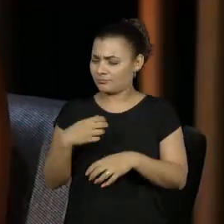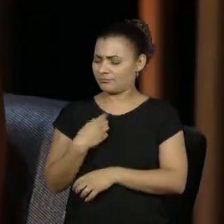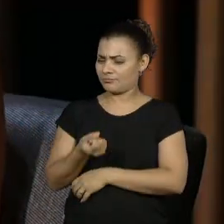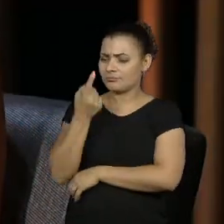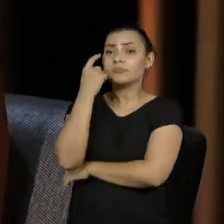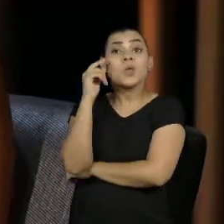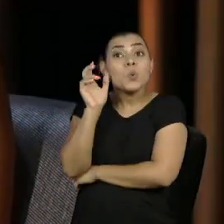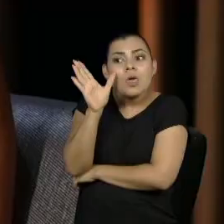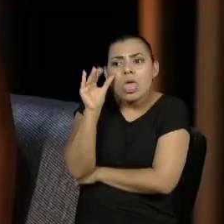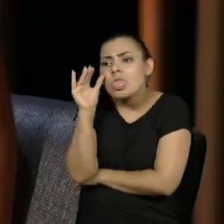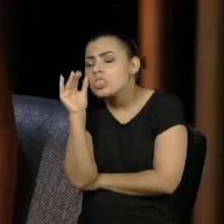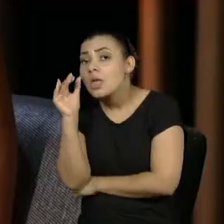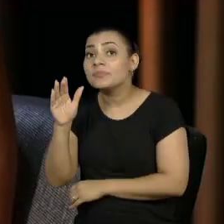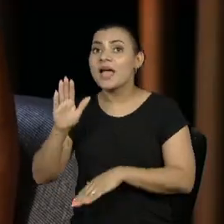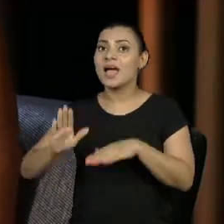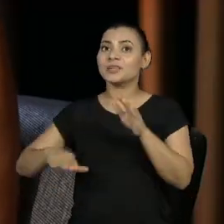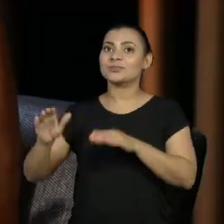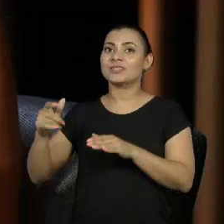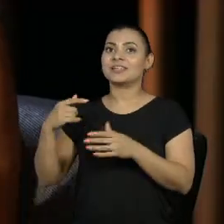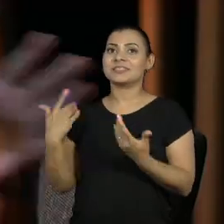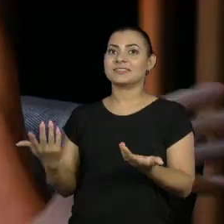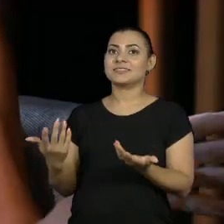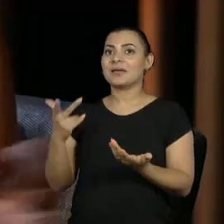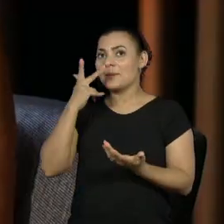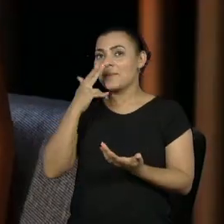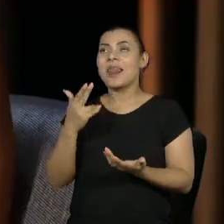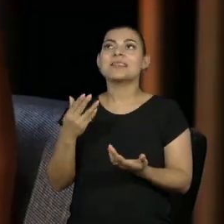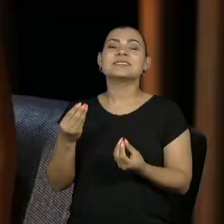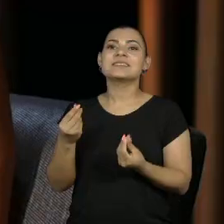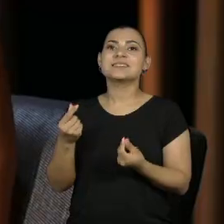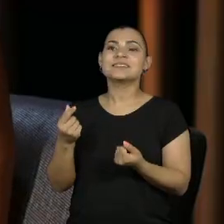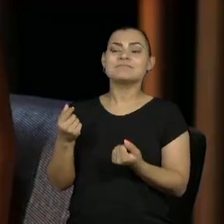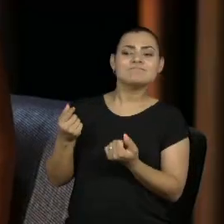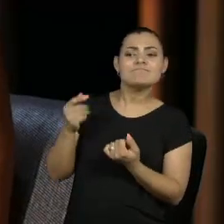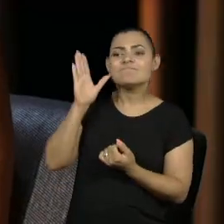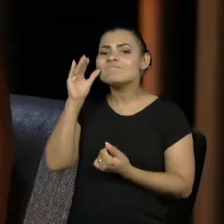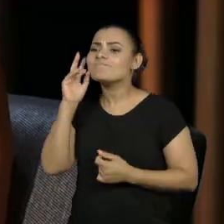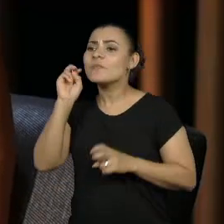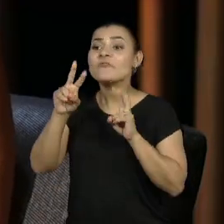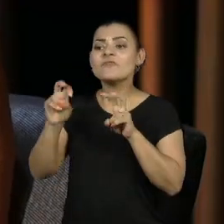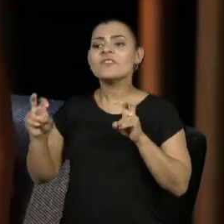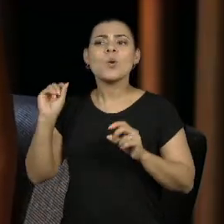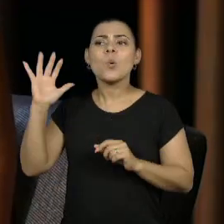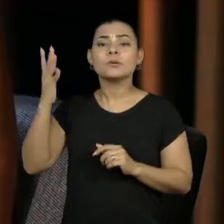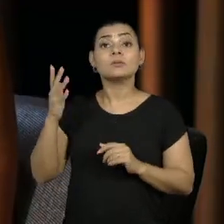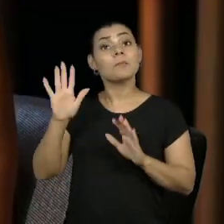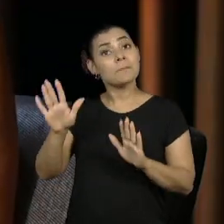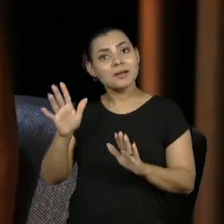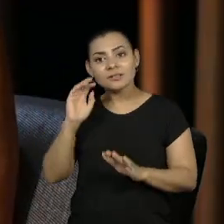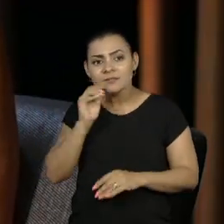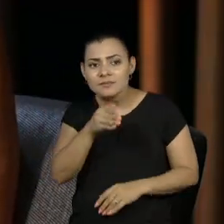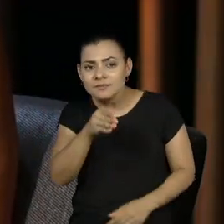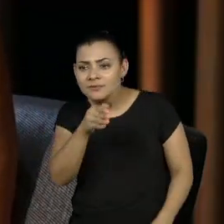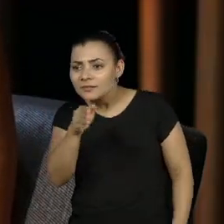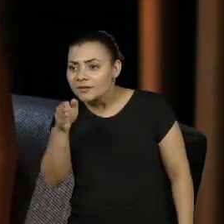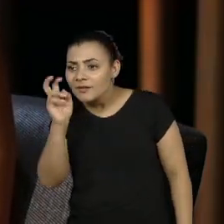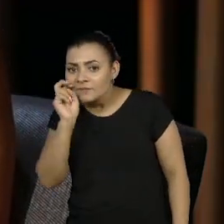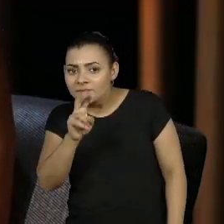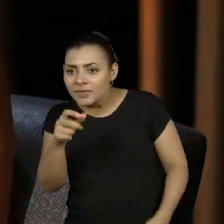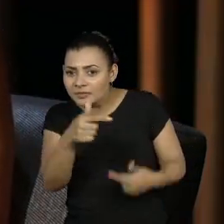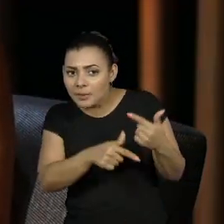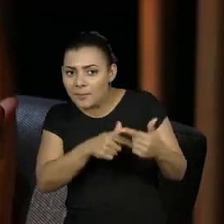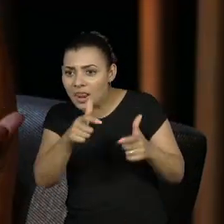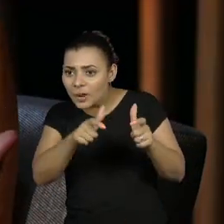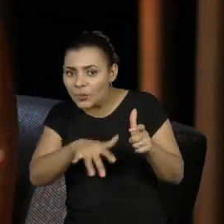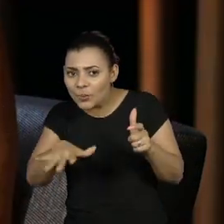enrijecidos eu e muitas vezes é hora juizo colocar E aí andar e viver e trabalhar nesses